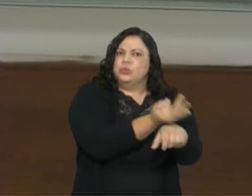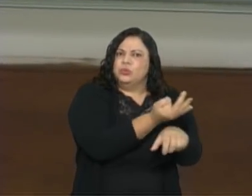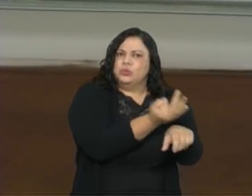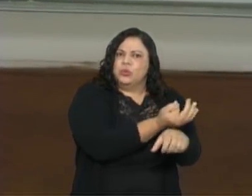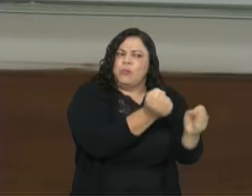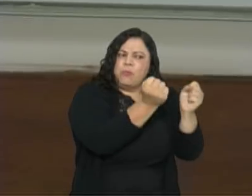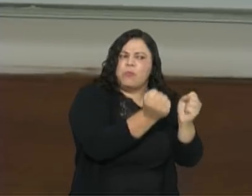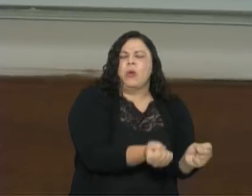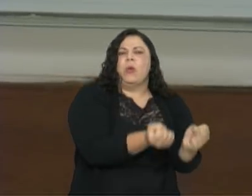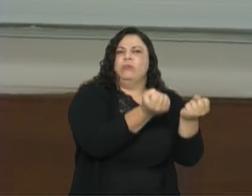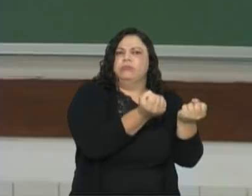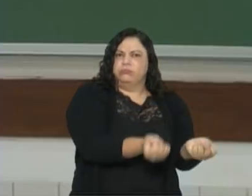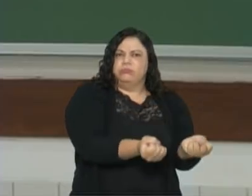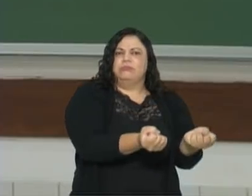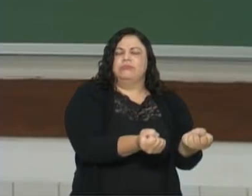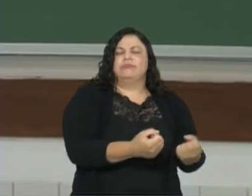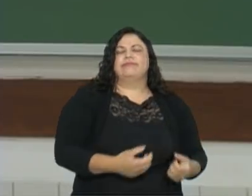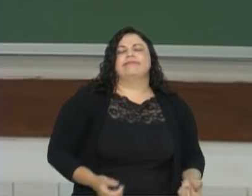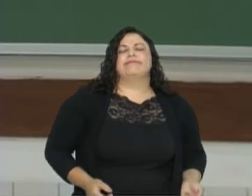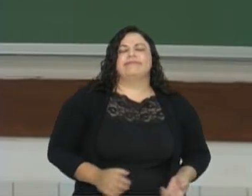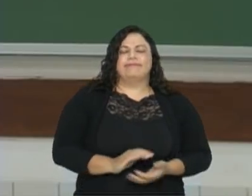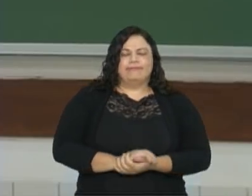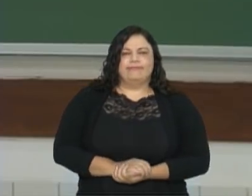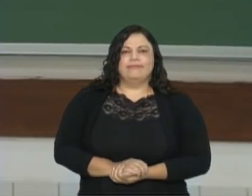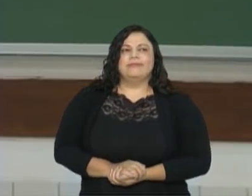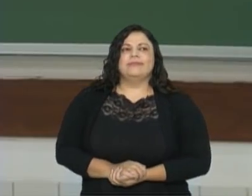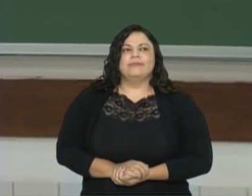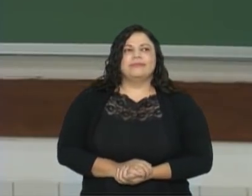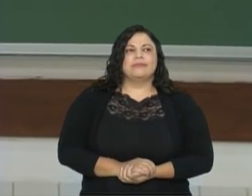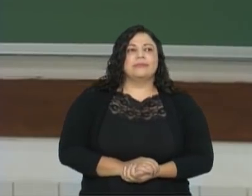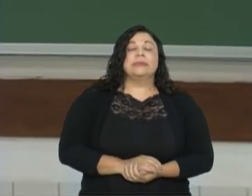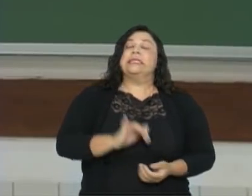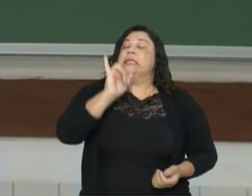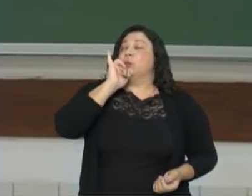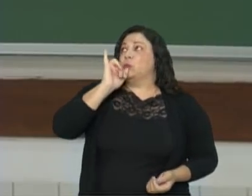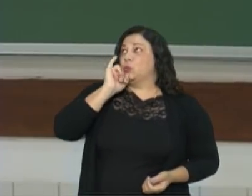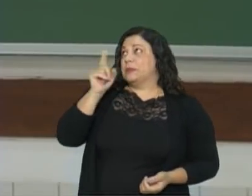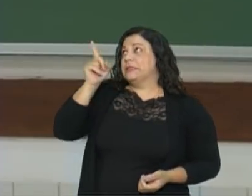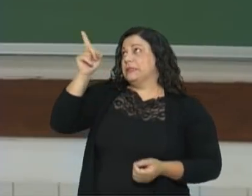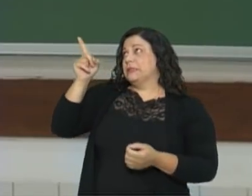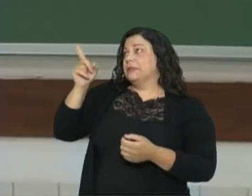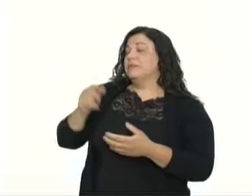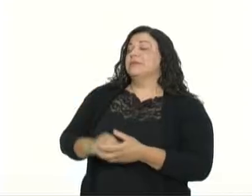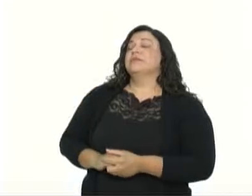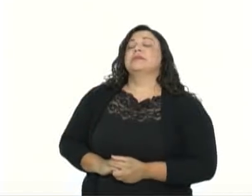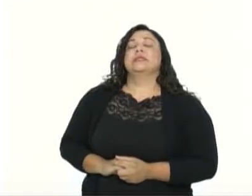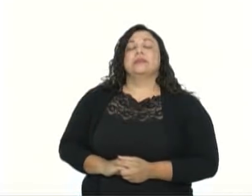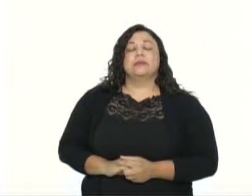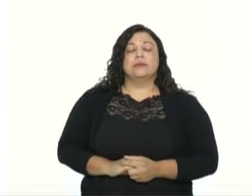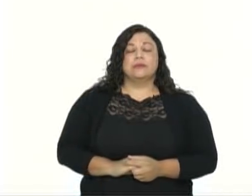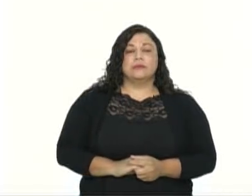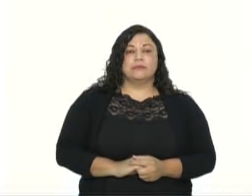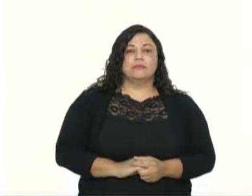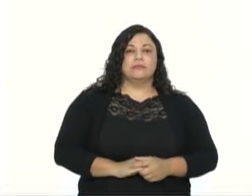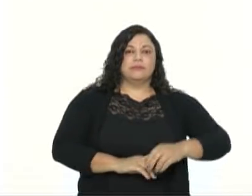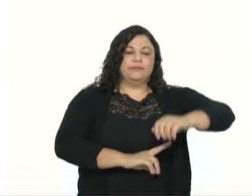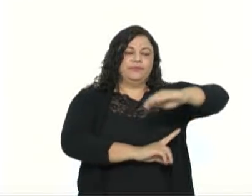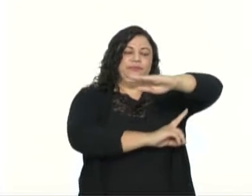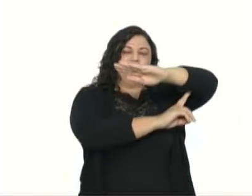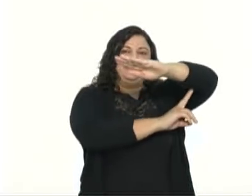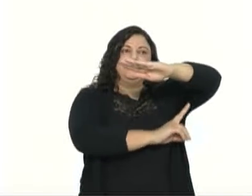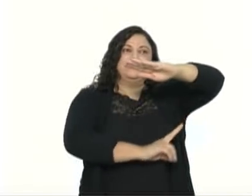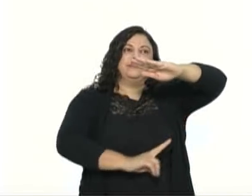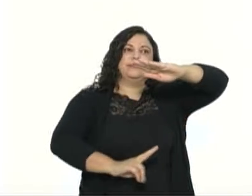muita tenacidade. Perfeito? Como exemplo aqui, a maior ponte em vão livre do